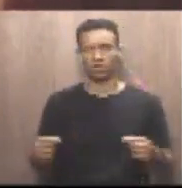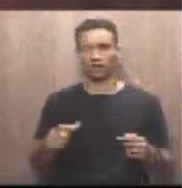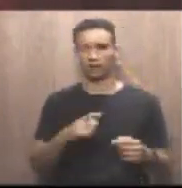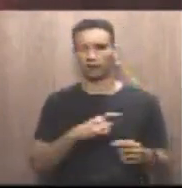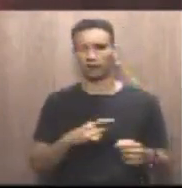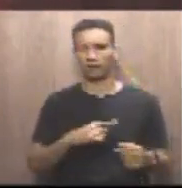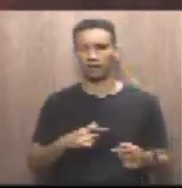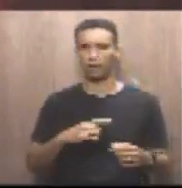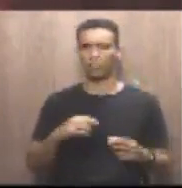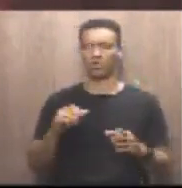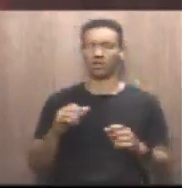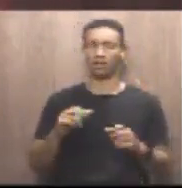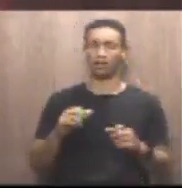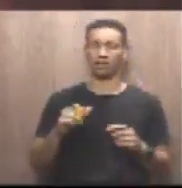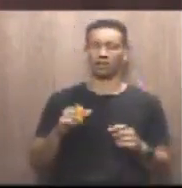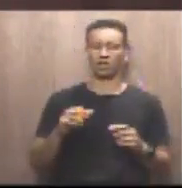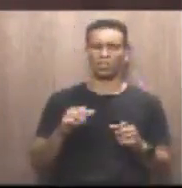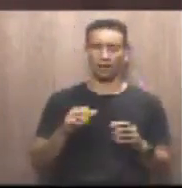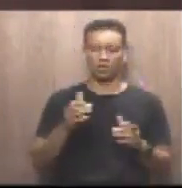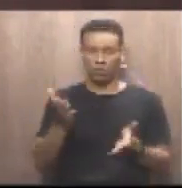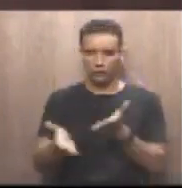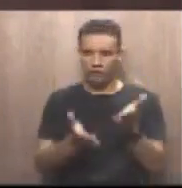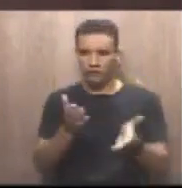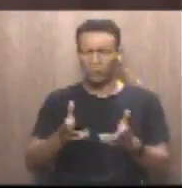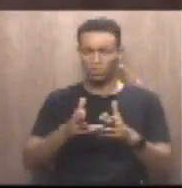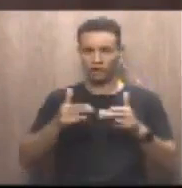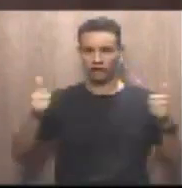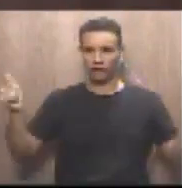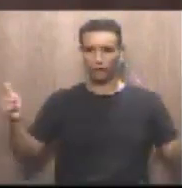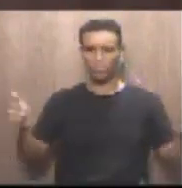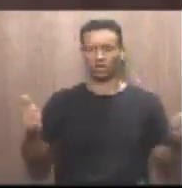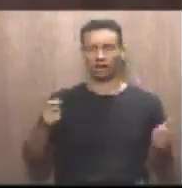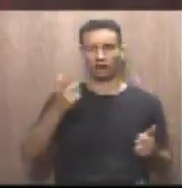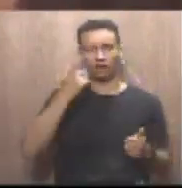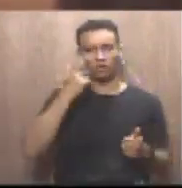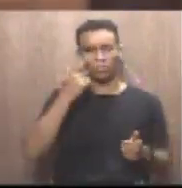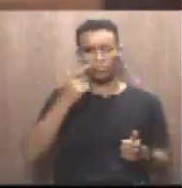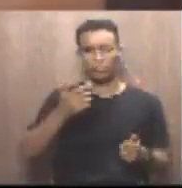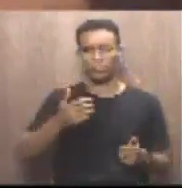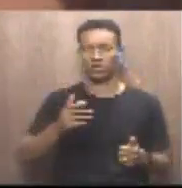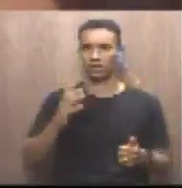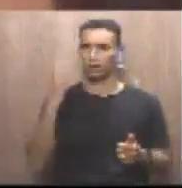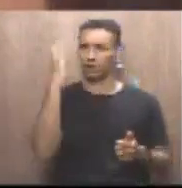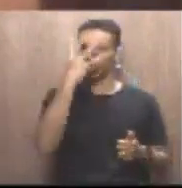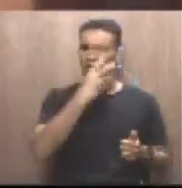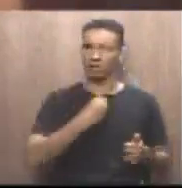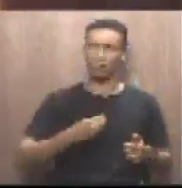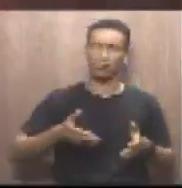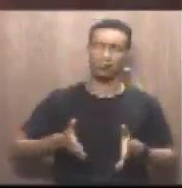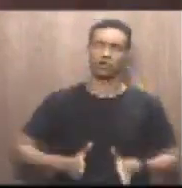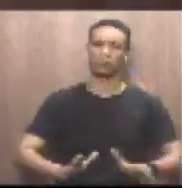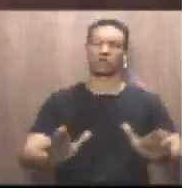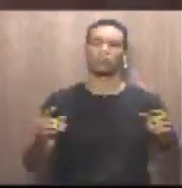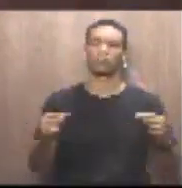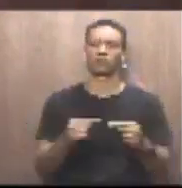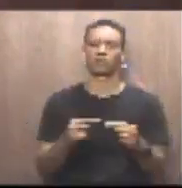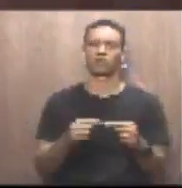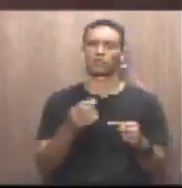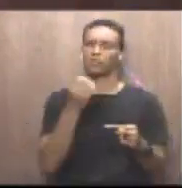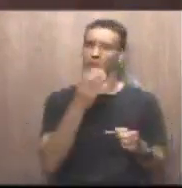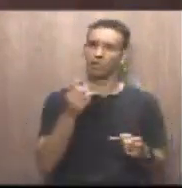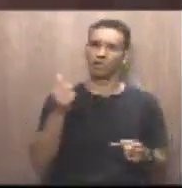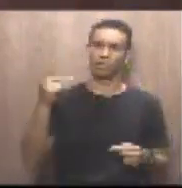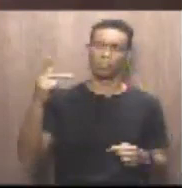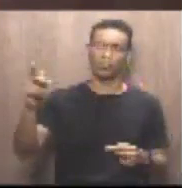tenha assistência de qualidade, olhando para que a beleza do nascer seja prazeroso para essa